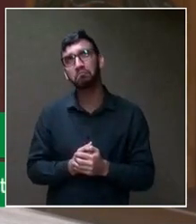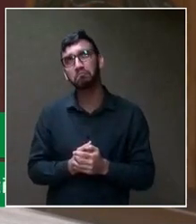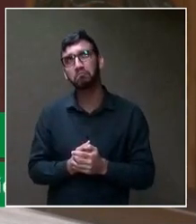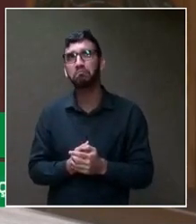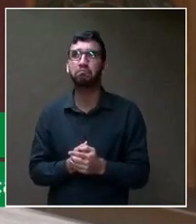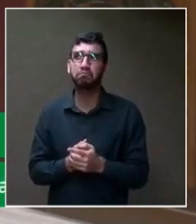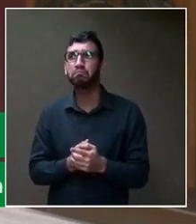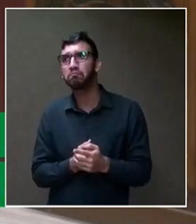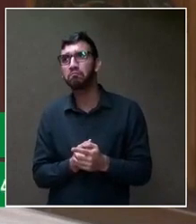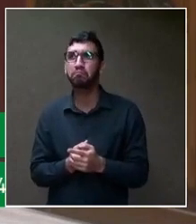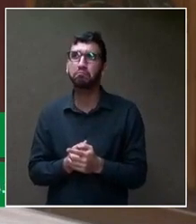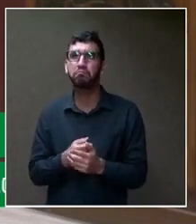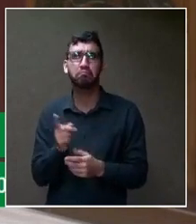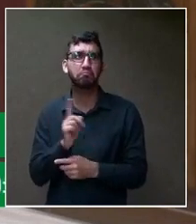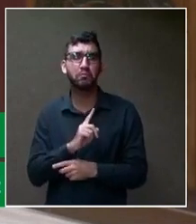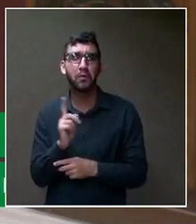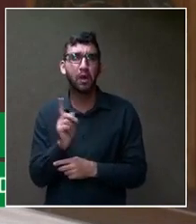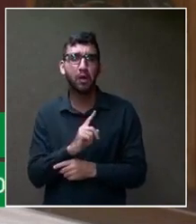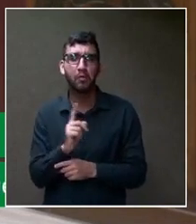Não, mas